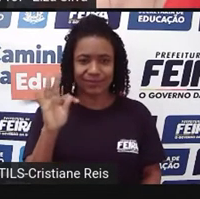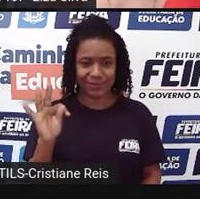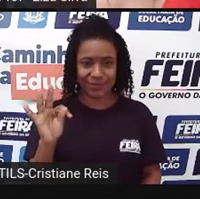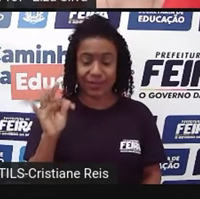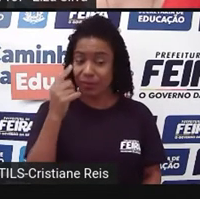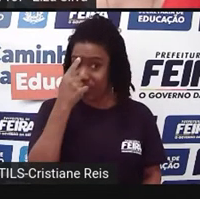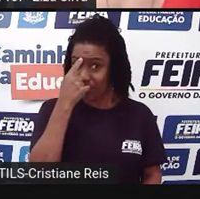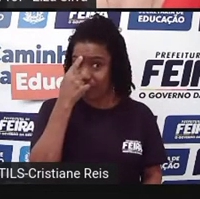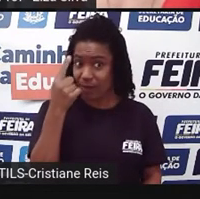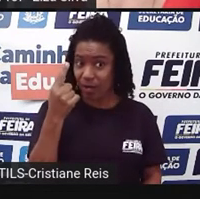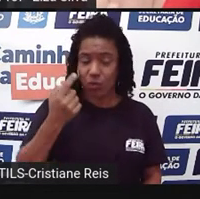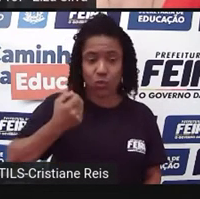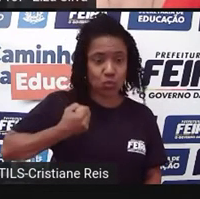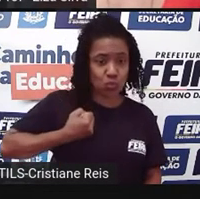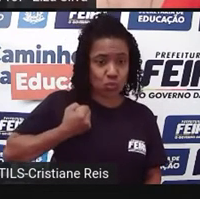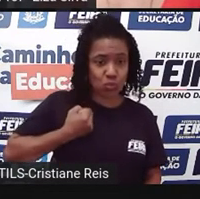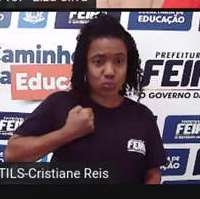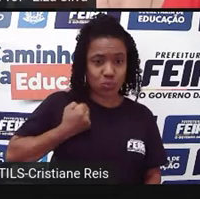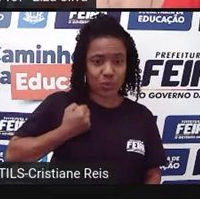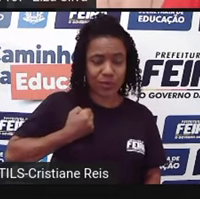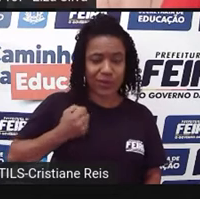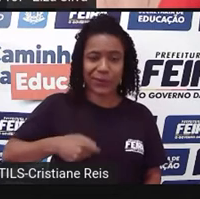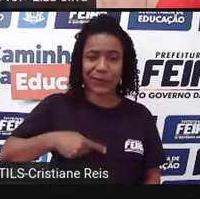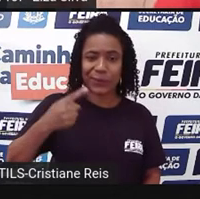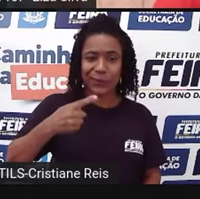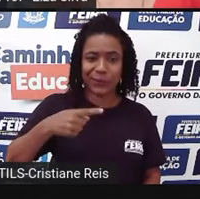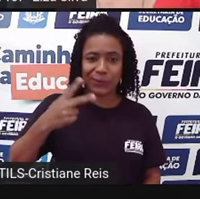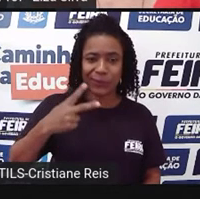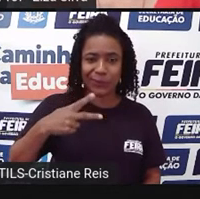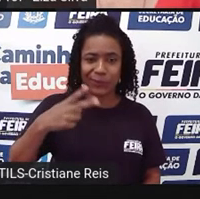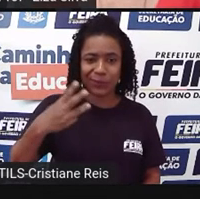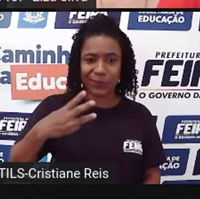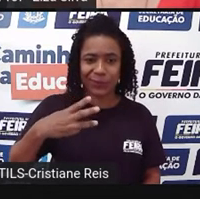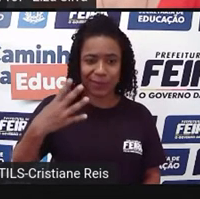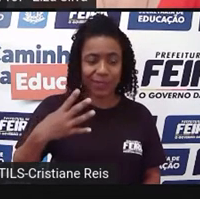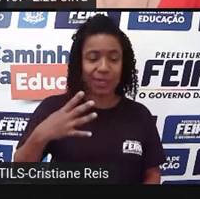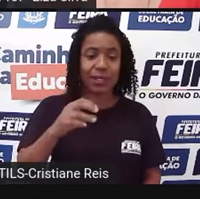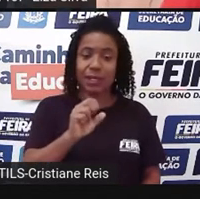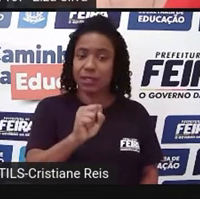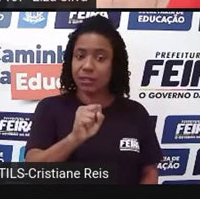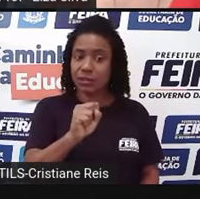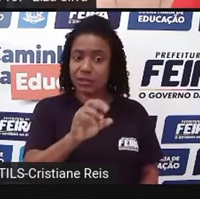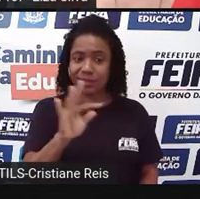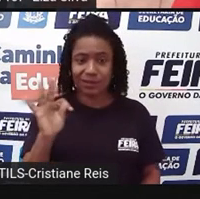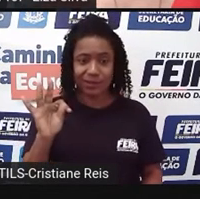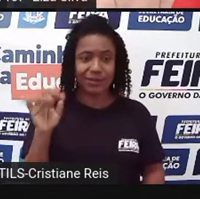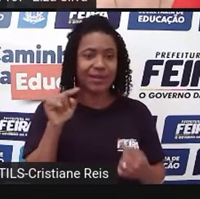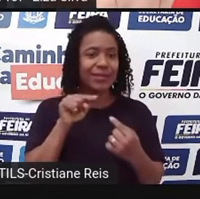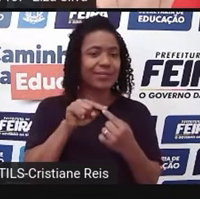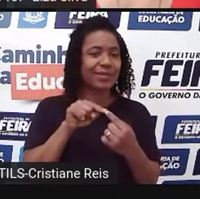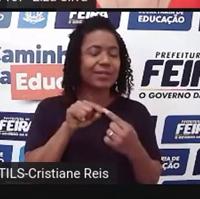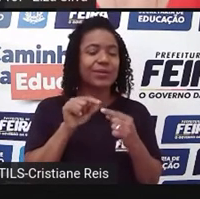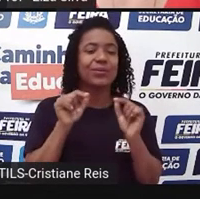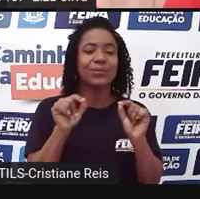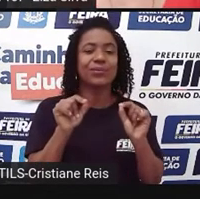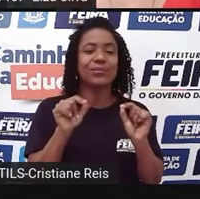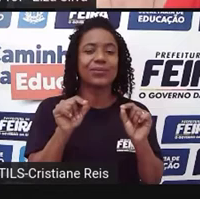ordinal numbers numeros ordinais Então esse ST ele representa